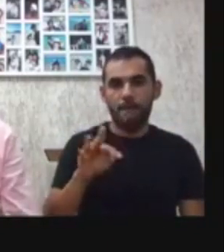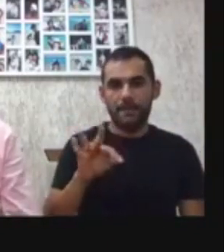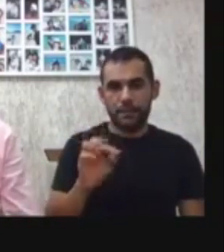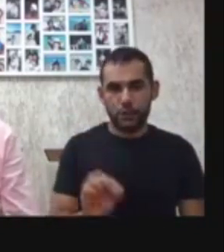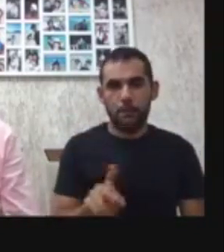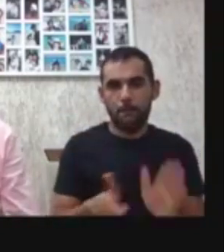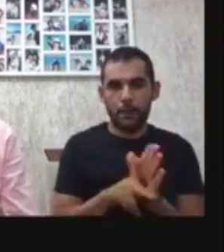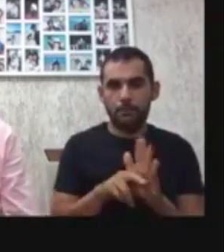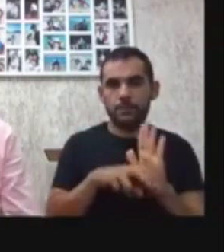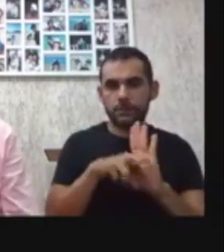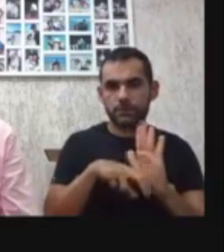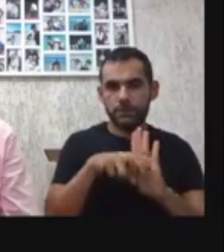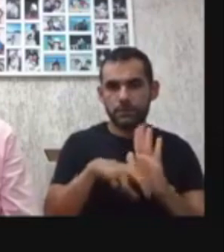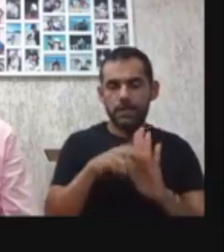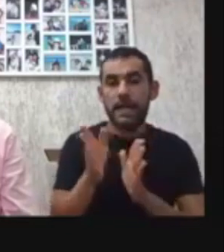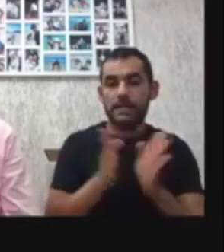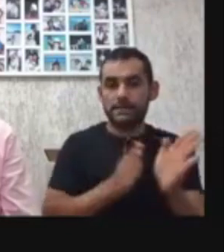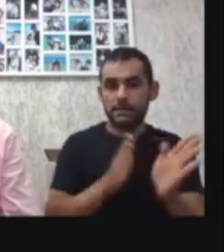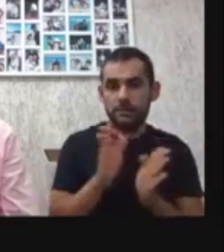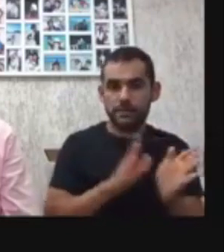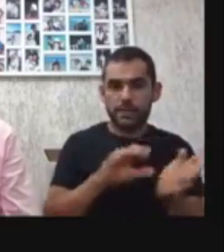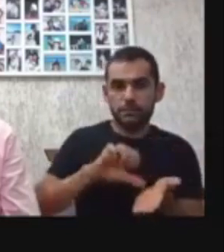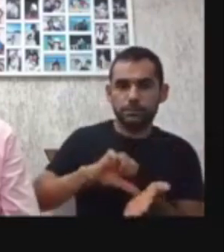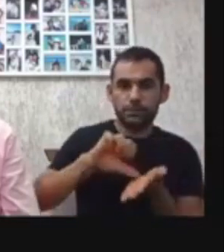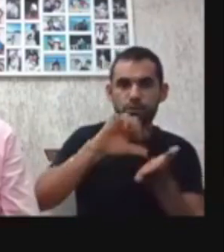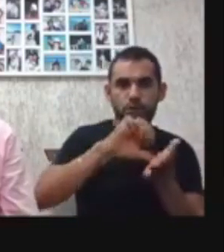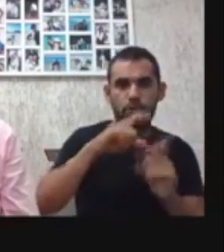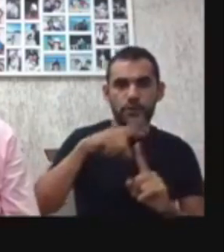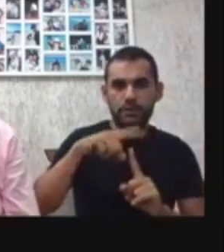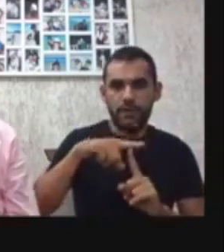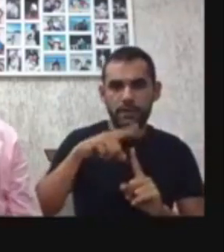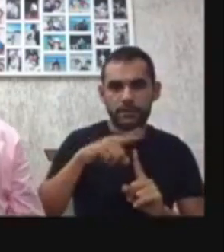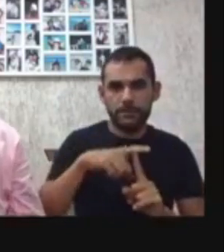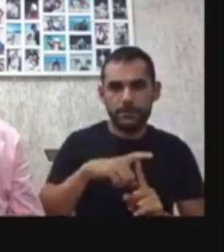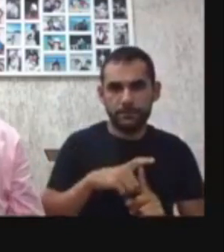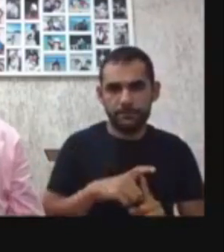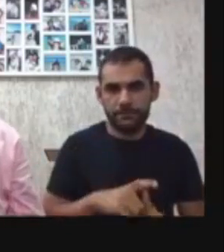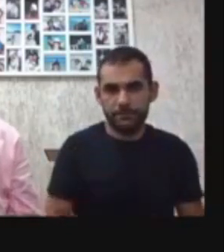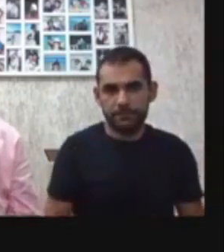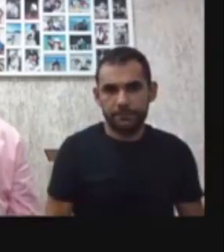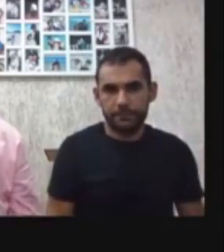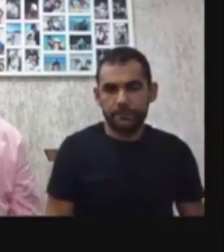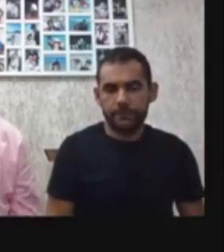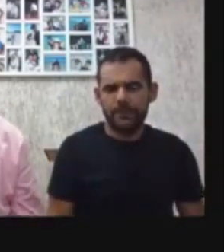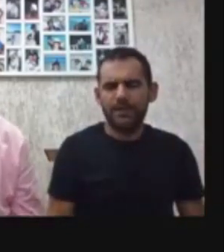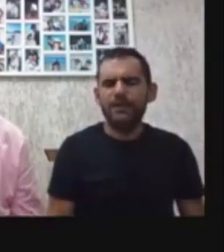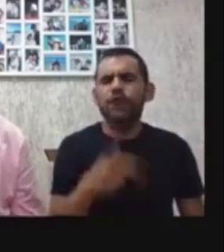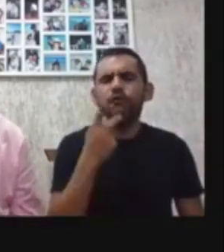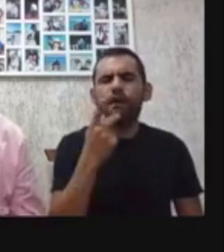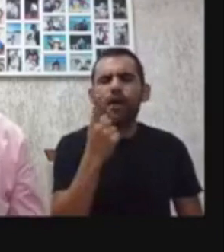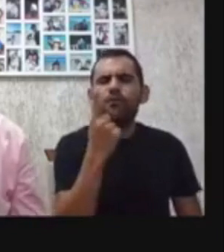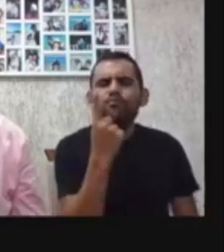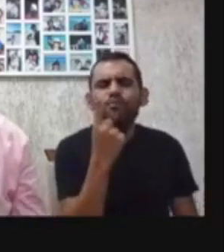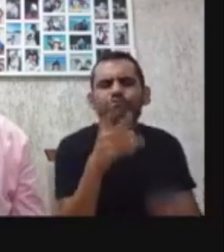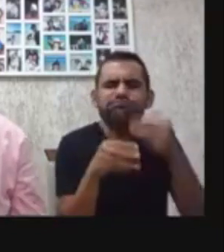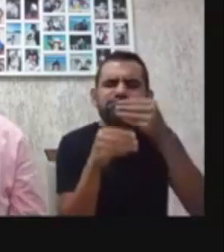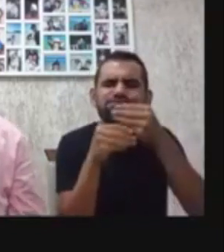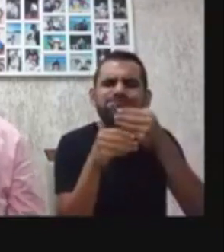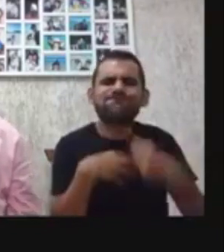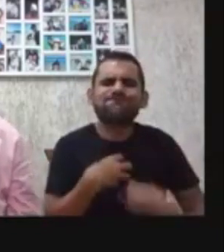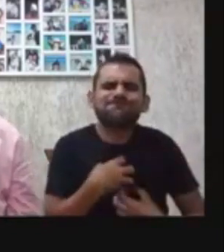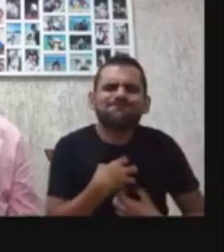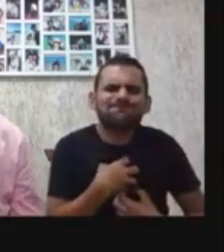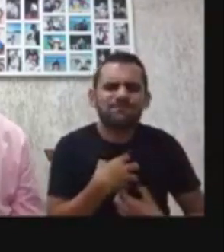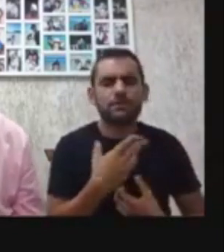com acessibilidade nos pontos de ônibus e táxis, e em parceria... Eu quero te falar uma coisinha que me incomoda muito. Espero que